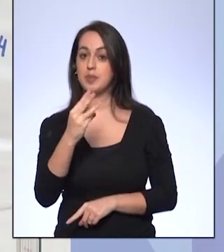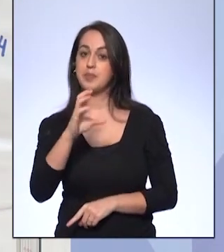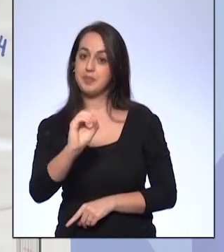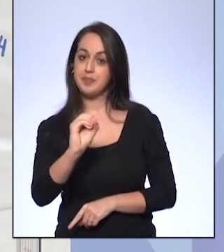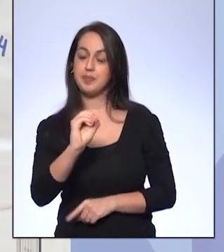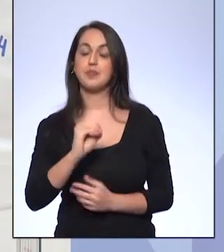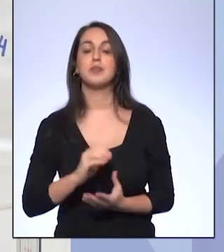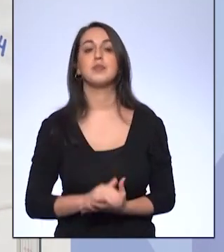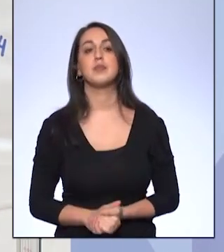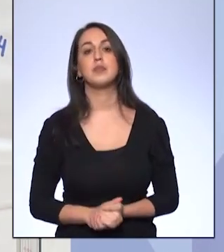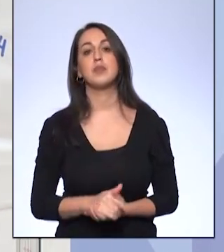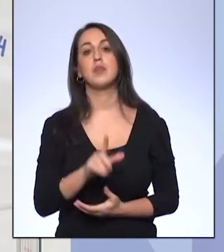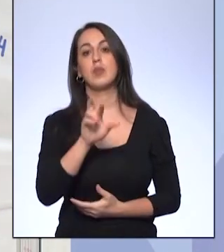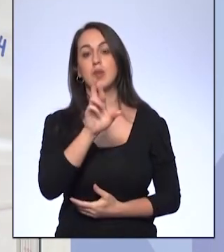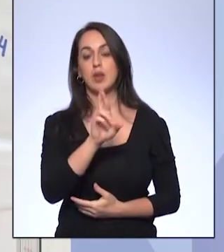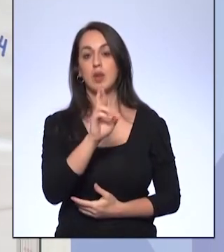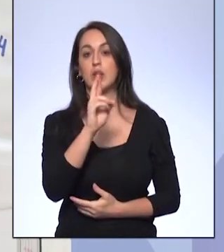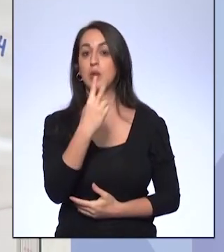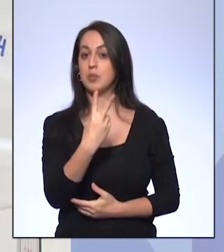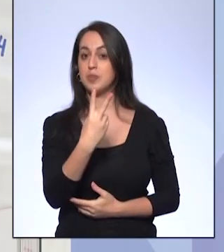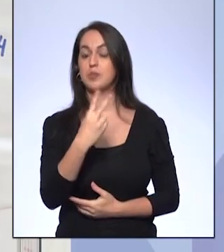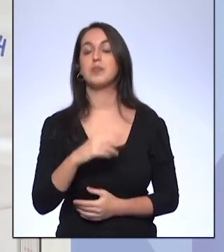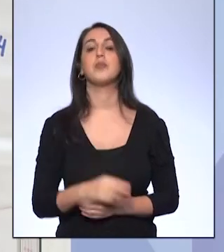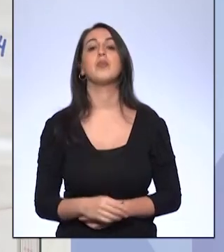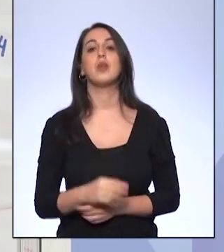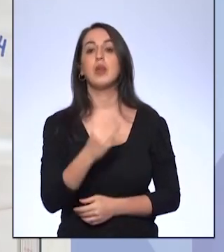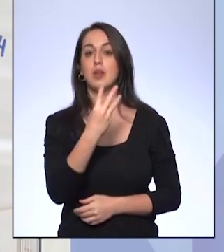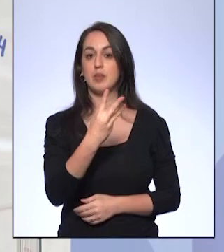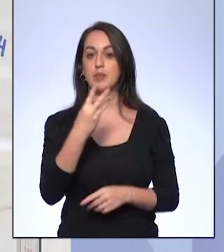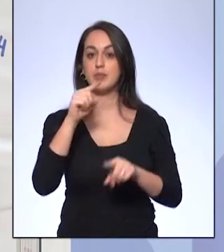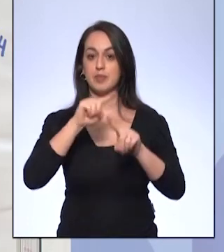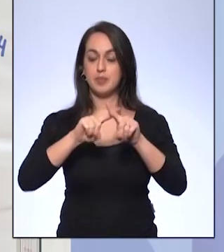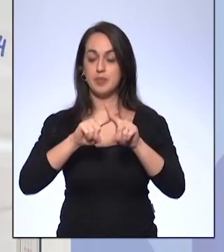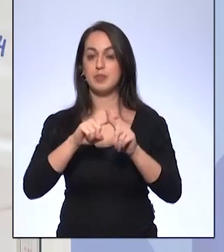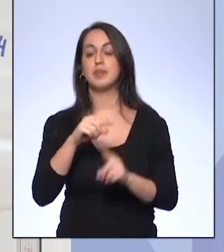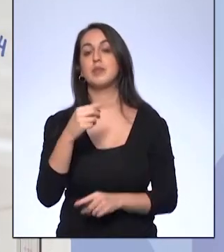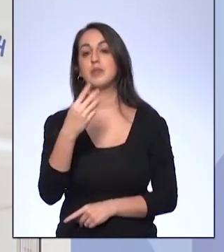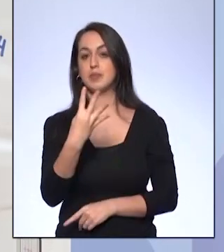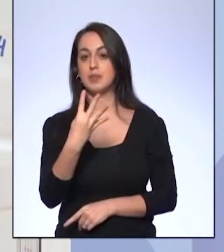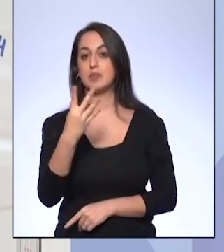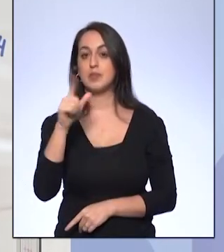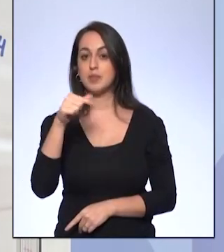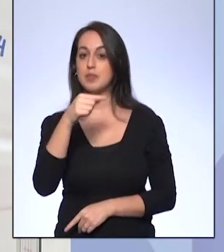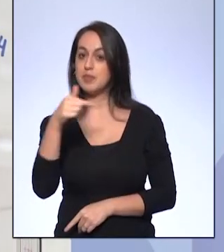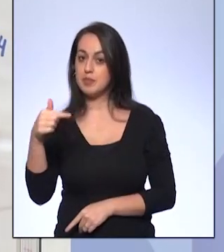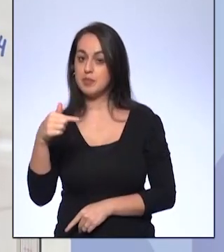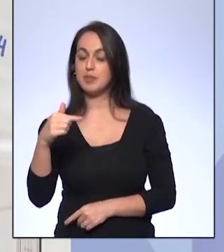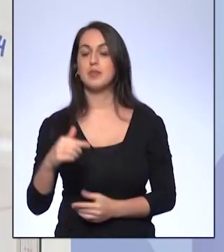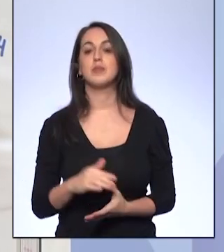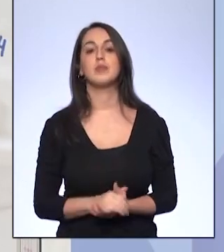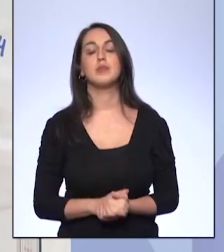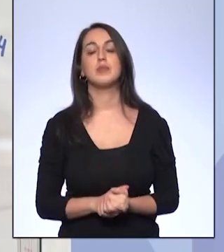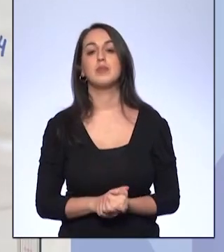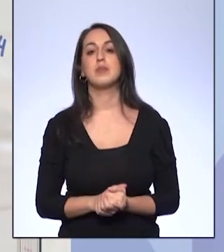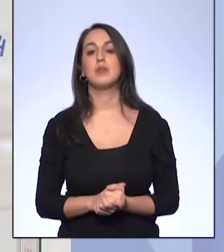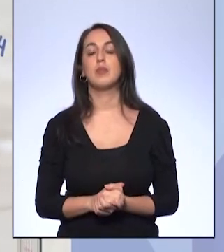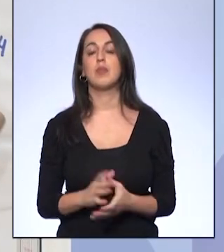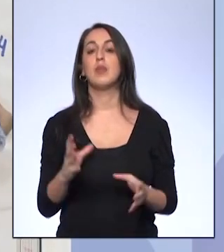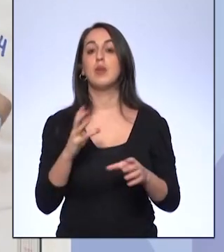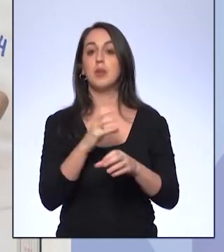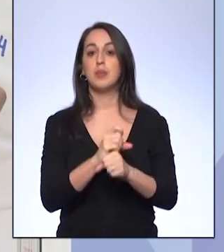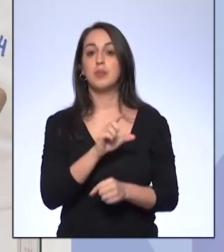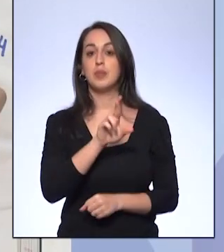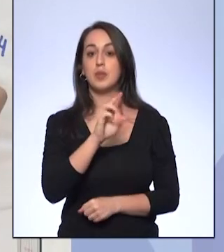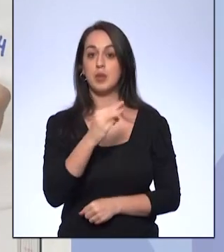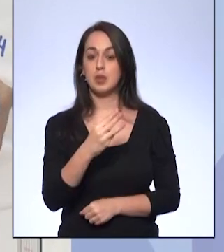mais R2, que é 3, vezes R4, que é 7, mais R3, que é